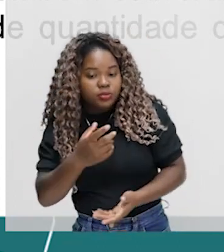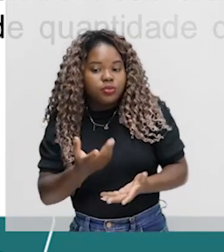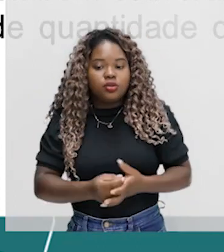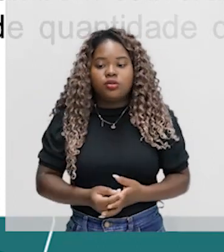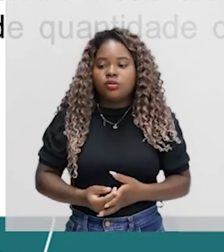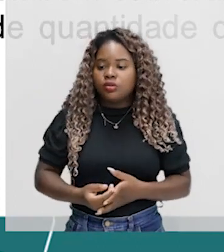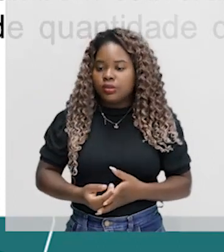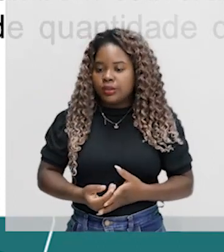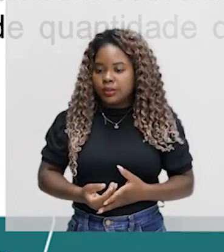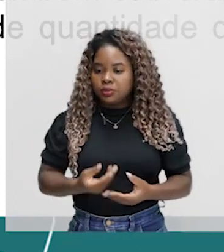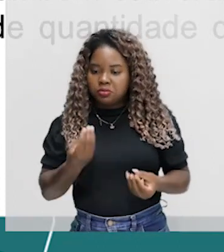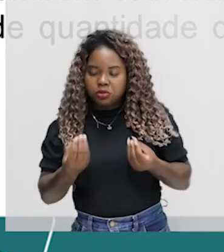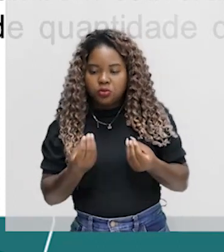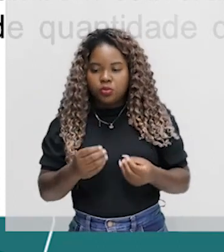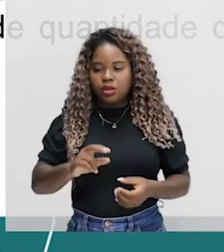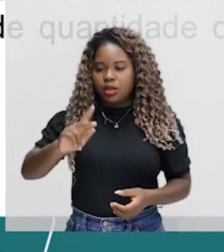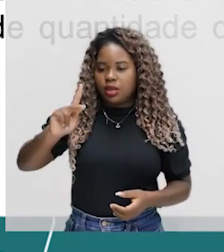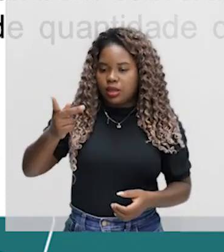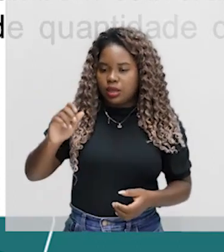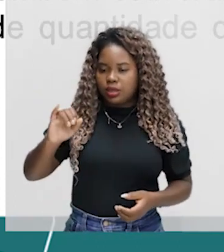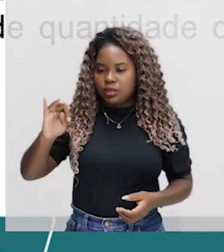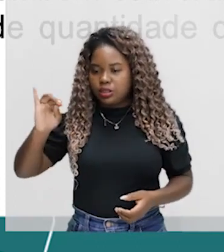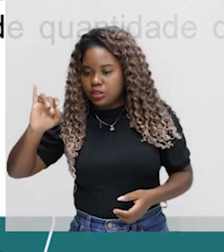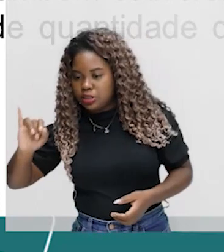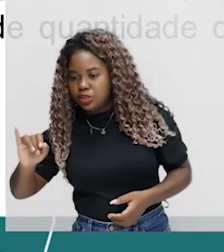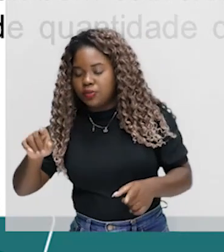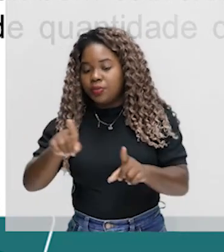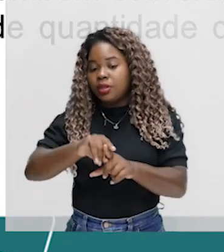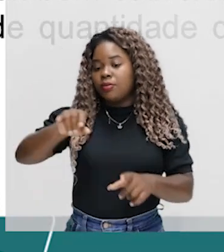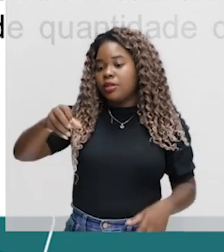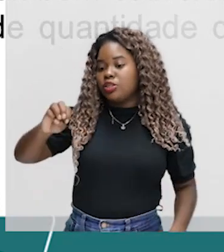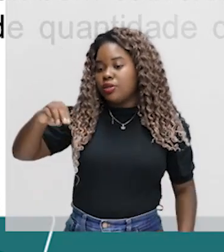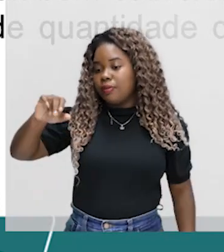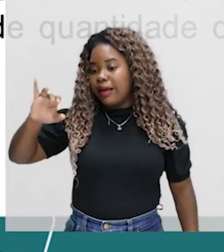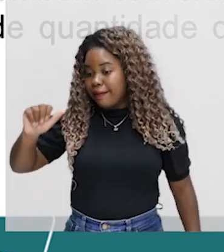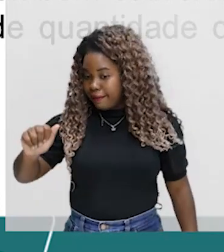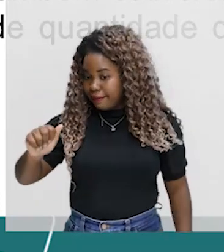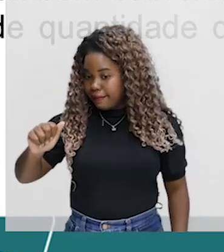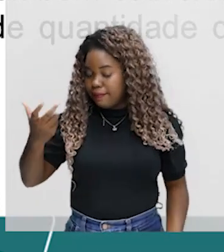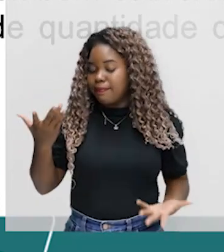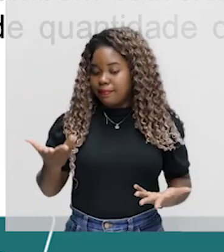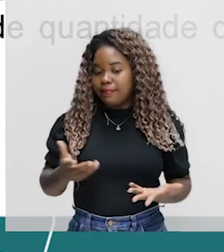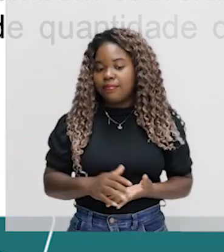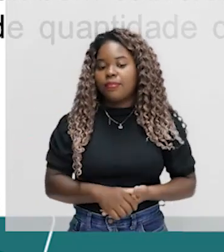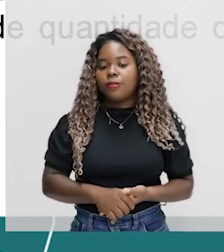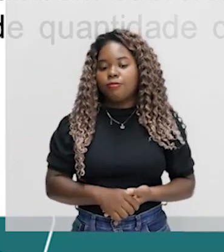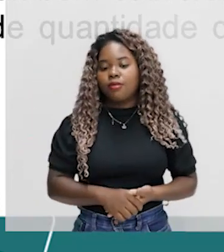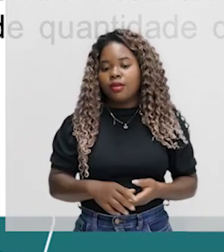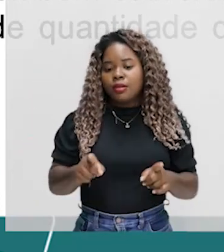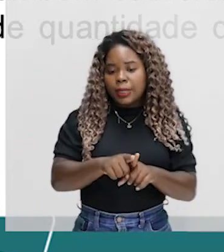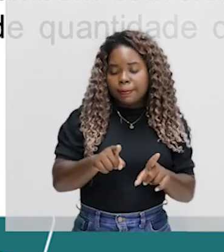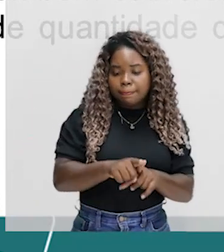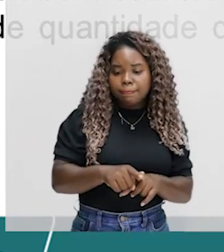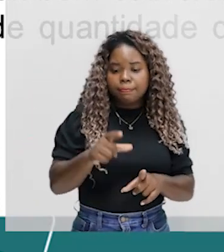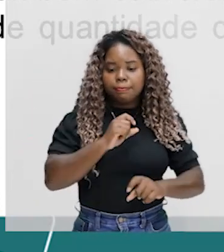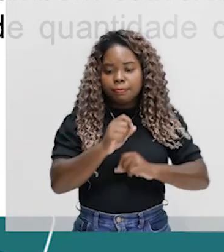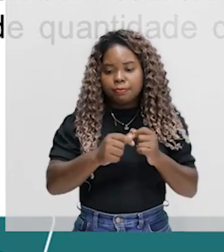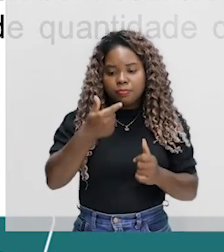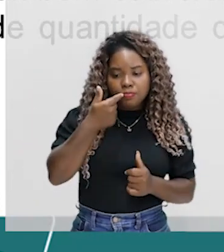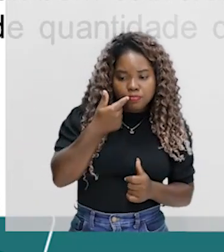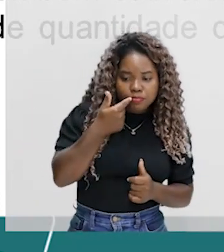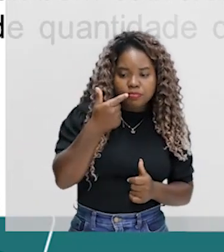o Haiti, as Guianas e a Jamaica, por exemplo. Além da América, a